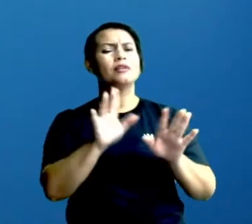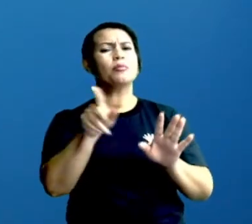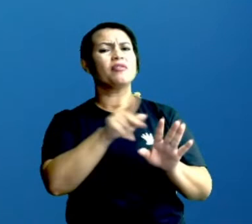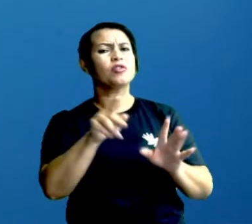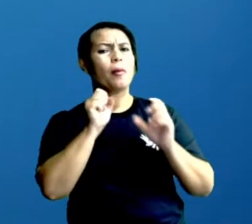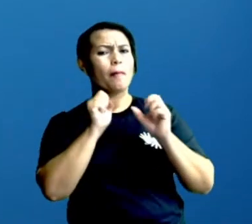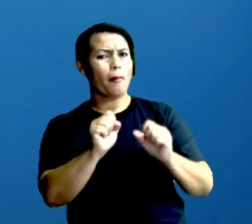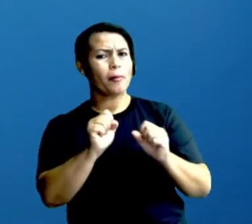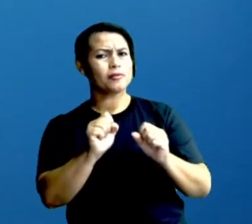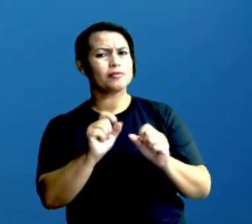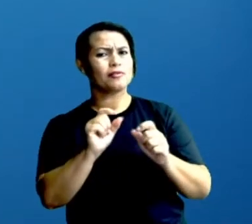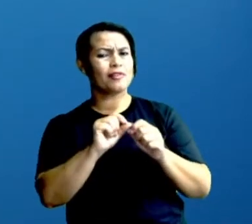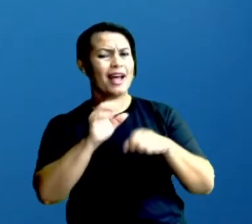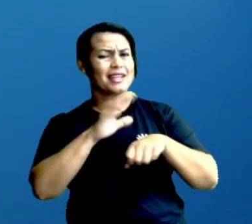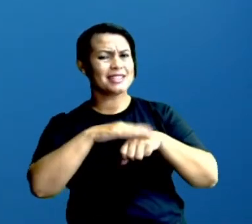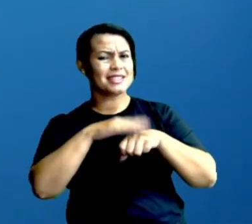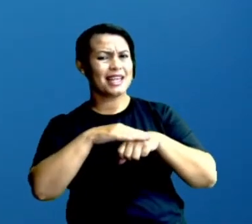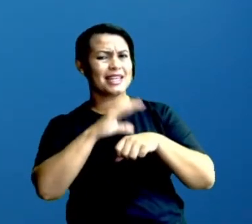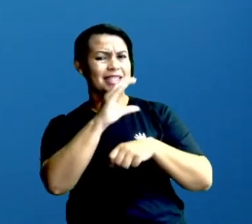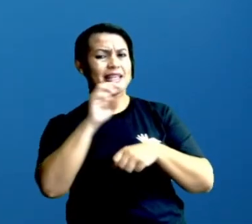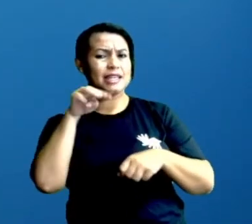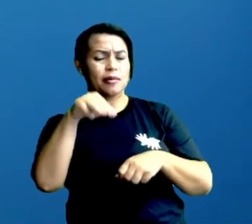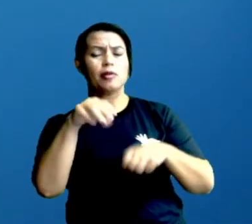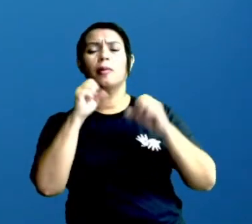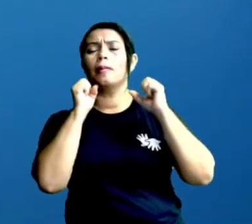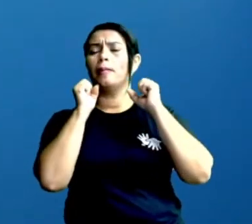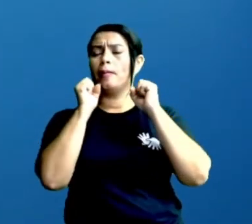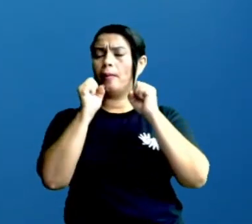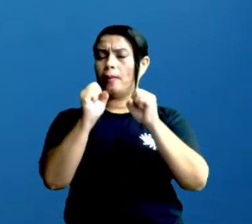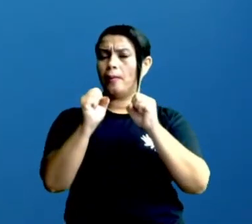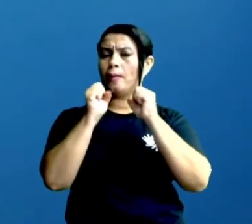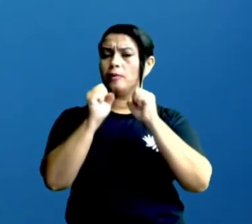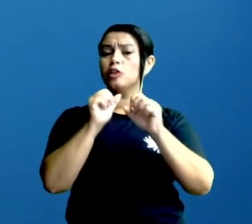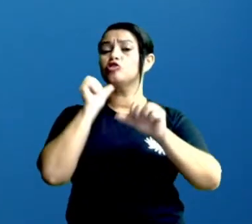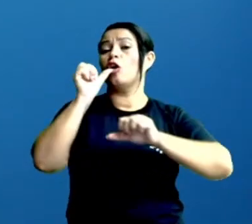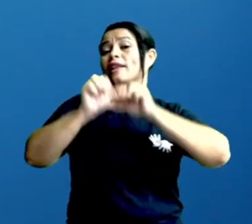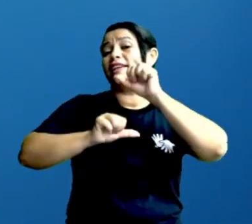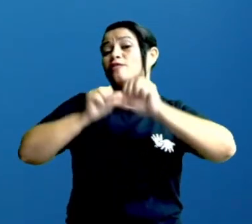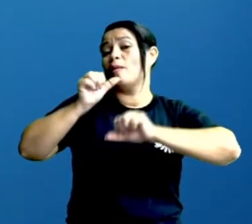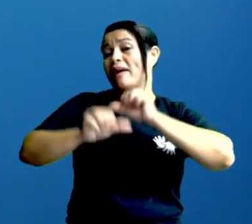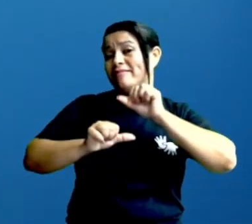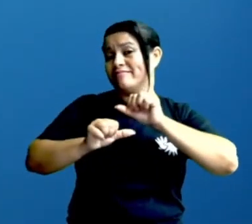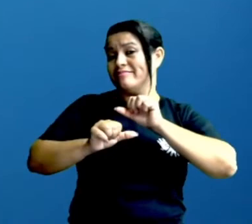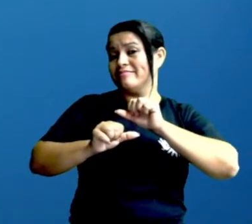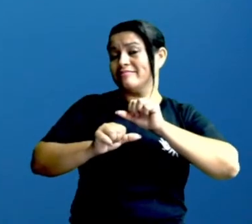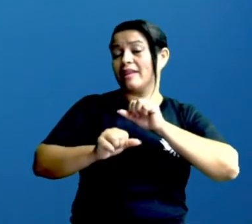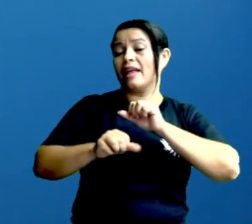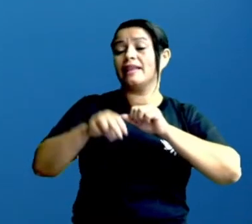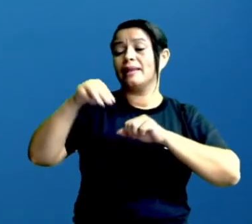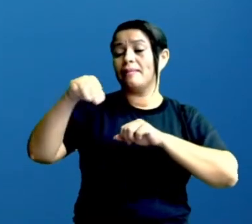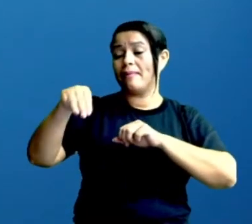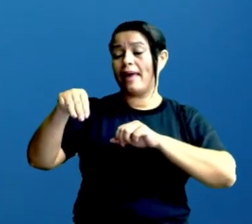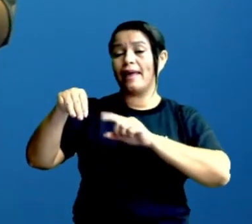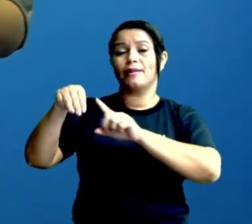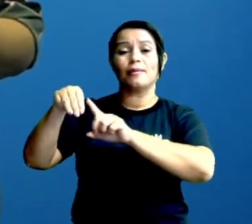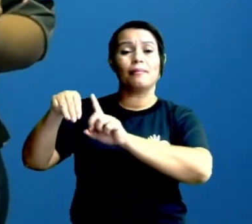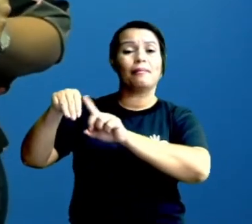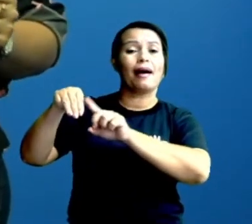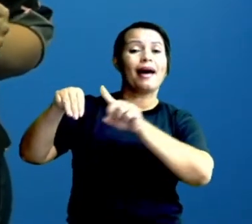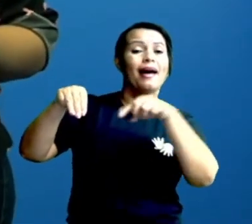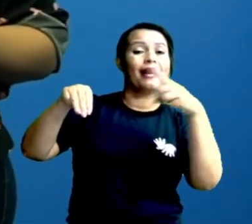fazer em centímetros? Pode. Você pode sim, é só fazer uma transformação. Passar de metros